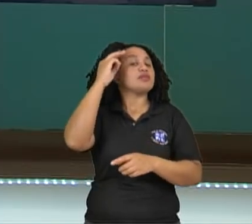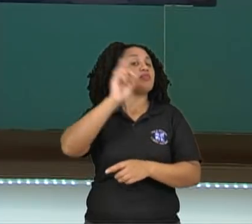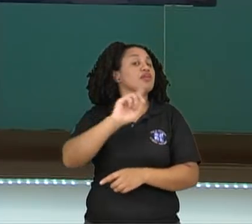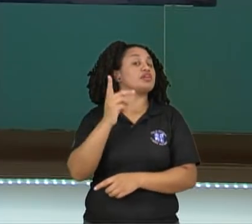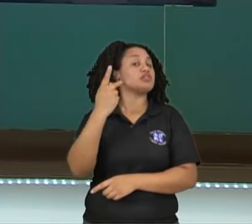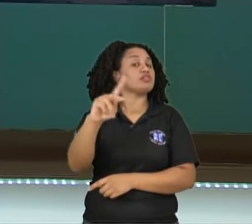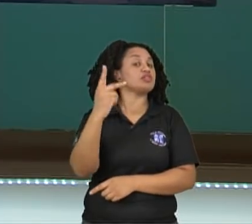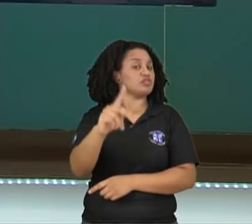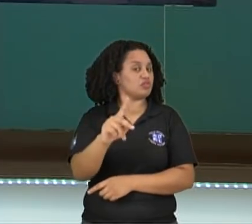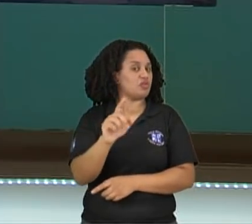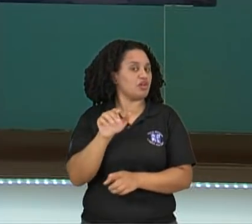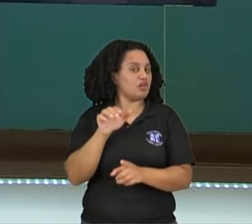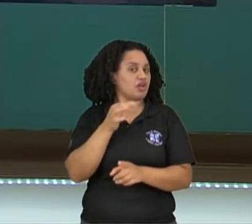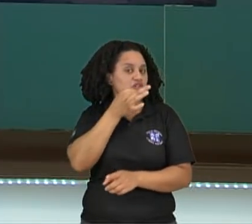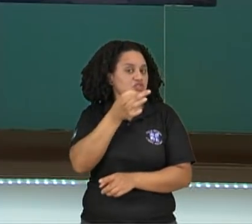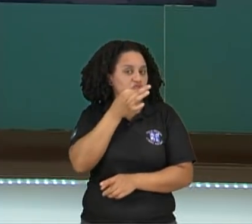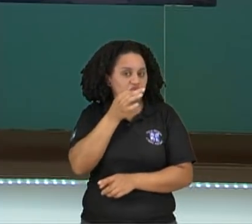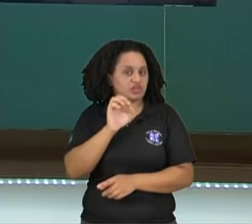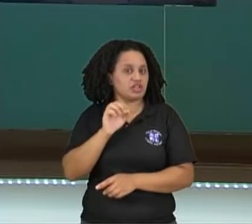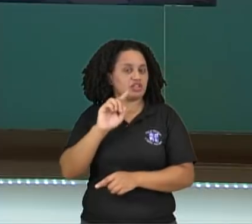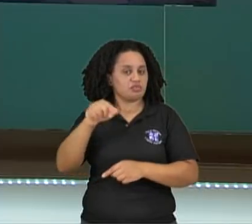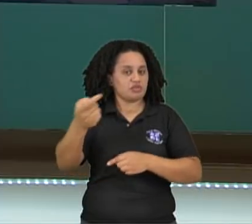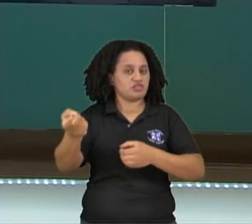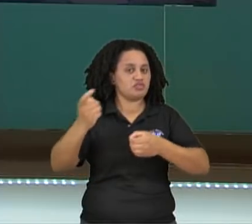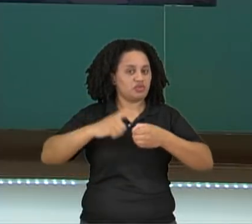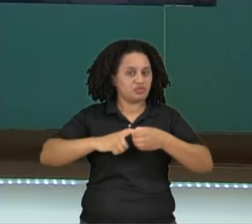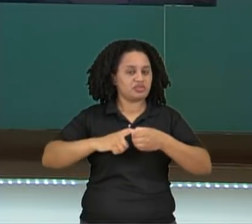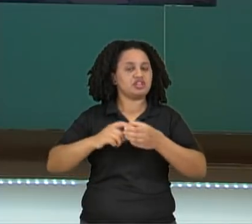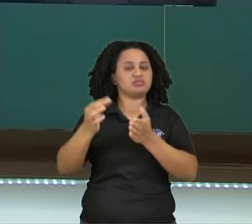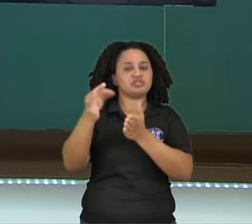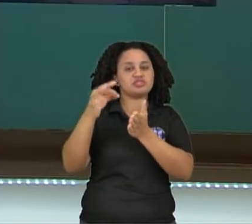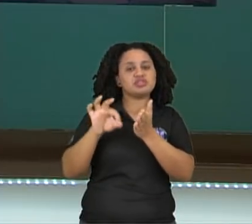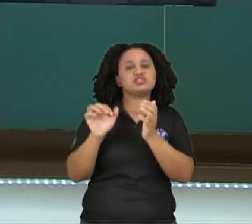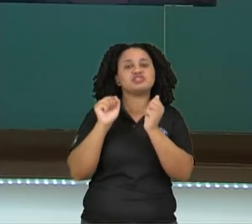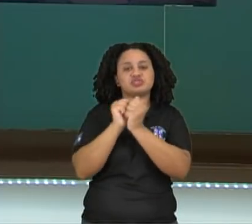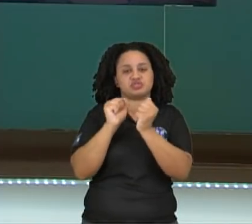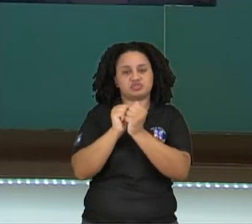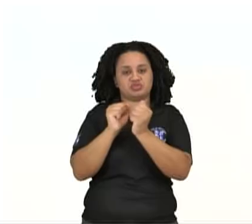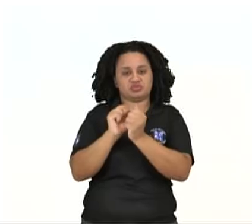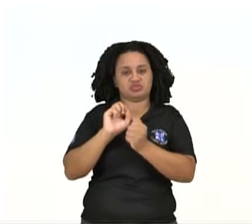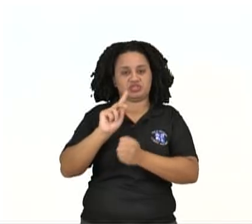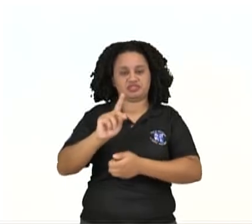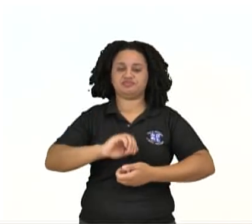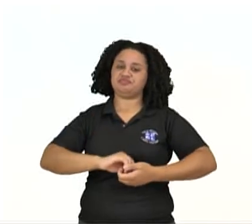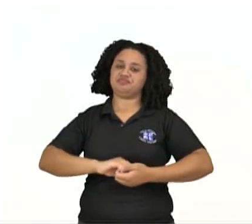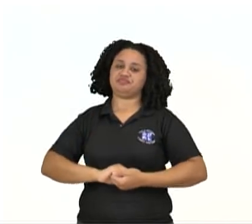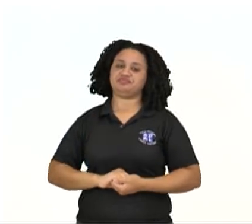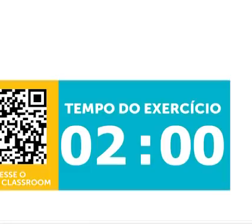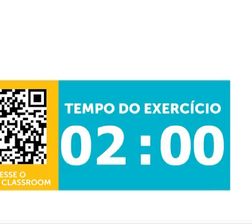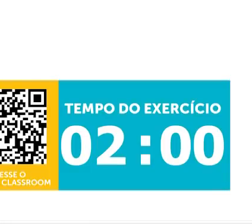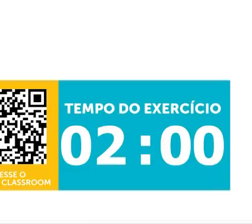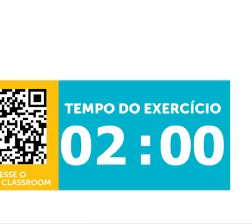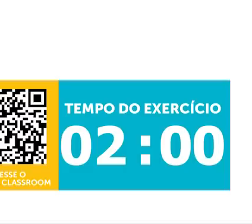sua. É a nossa dica. Daqui a pouquinho nós voltamos, corrigimos juntos, galerinha do sexto.